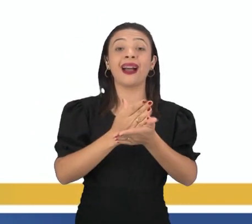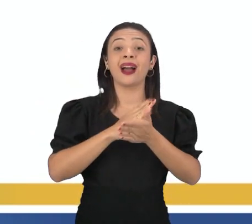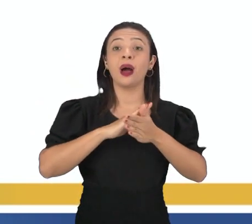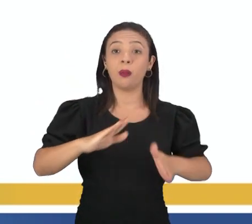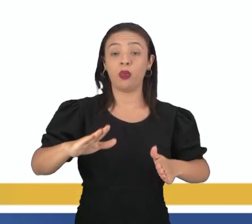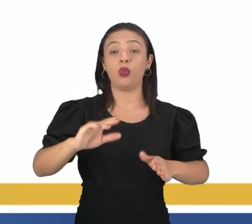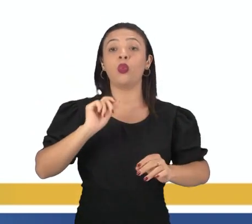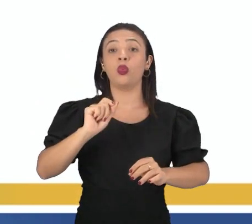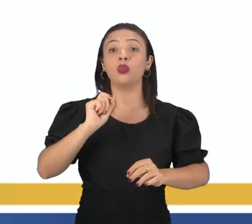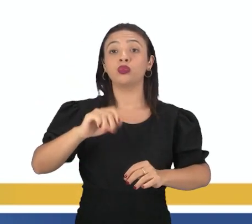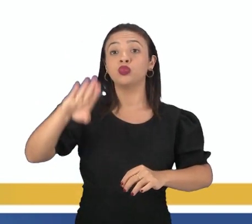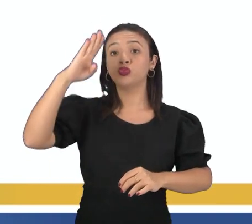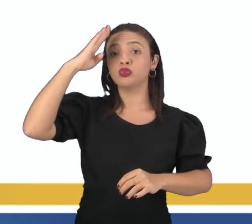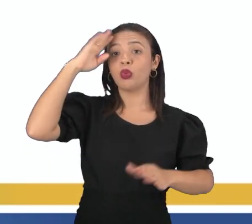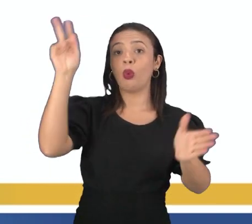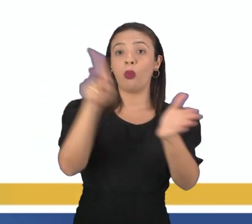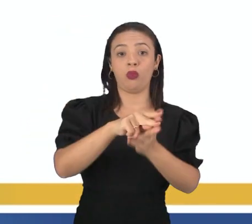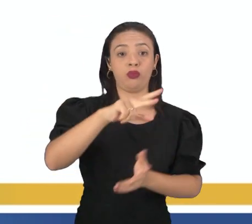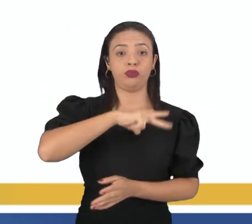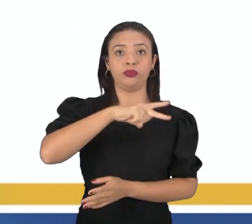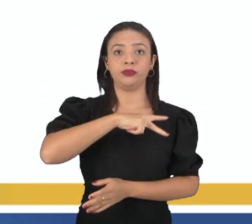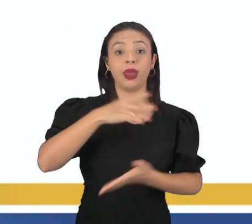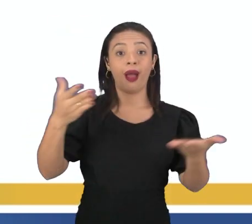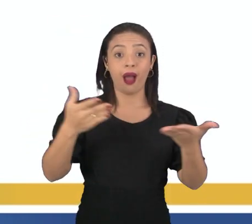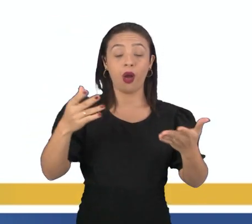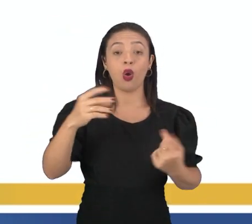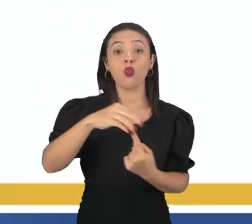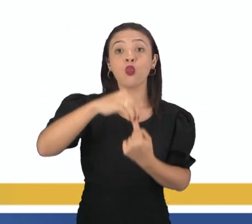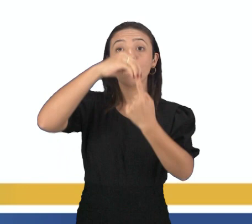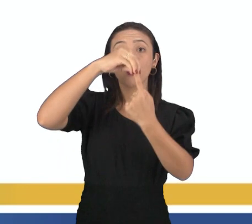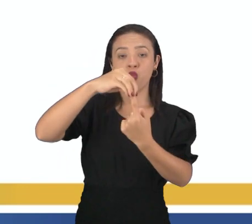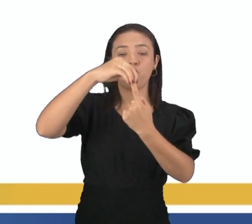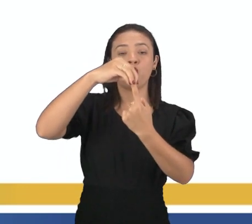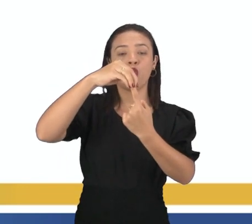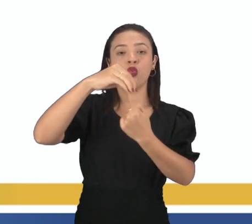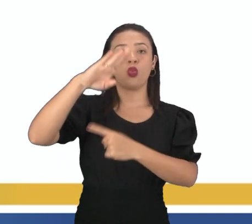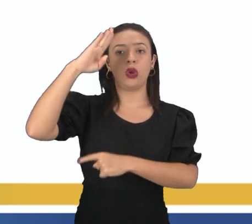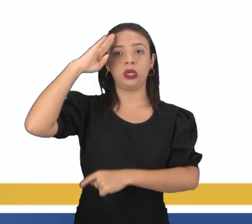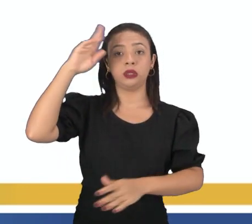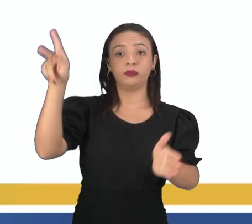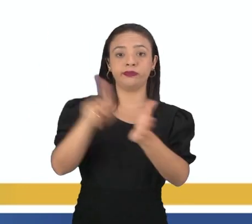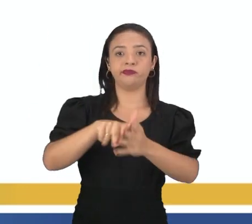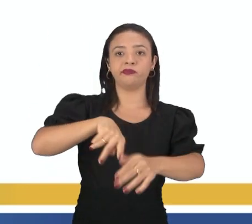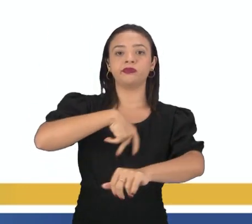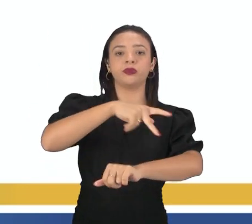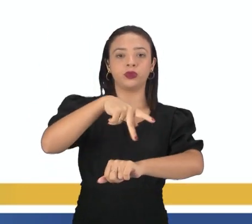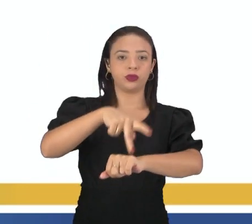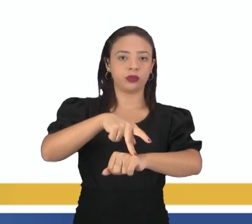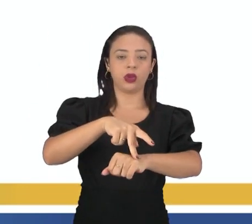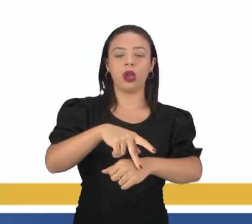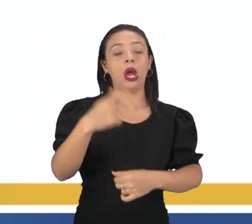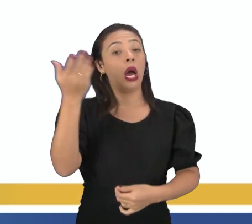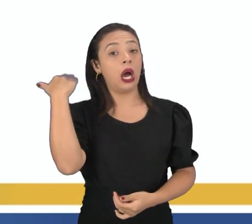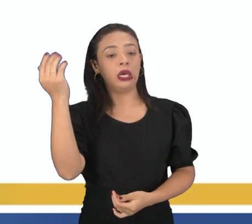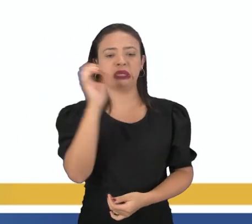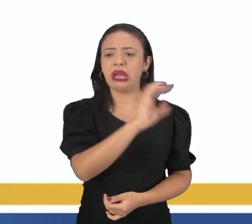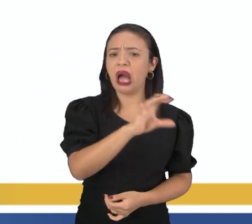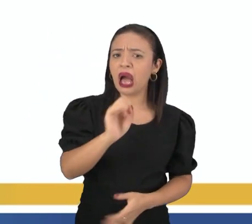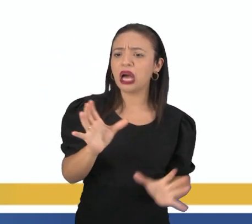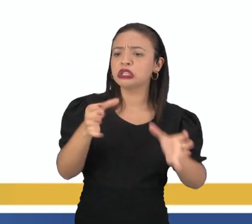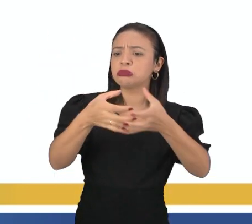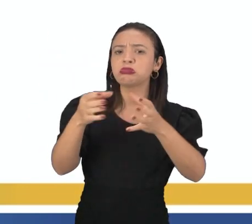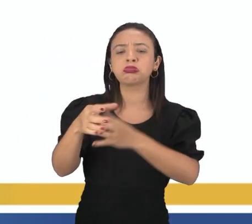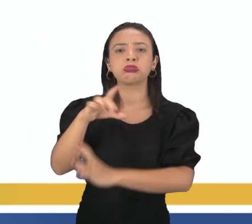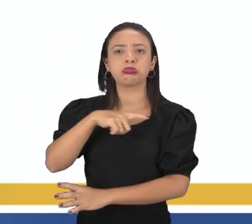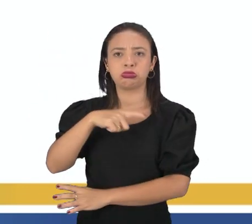particulares dos senhores feudais. Então o exército ele passaria a ser um exército único dentro do país e não cada senhor tem um exército e uma força